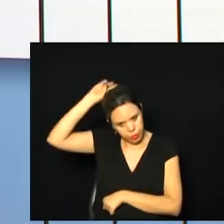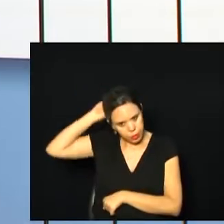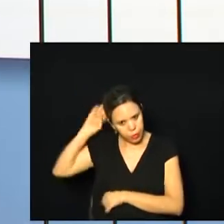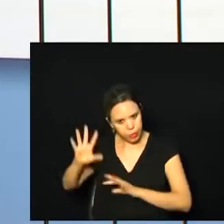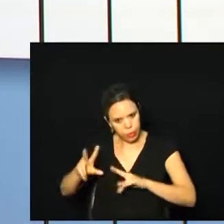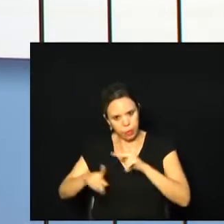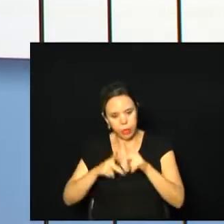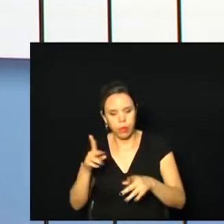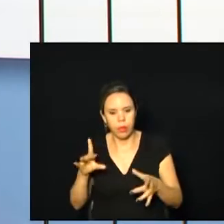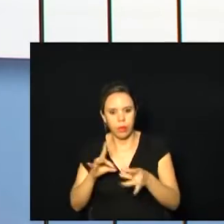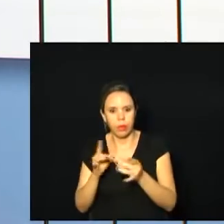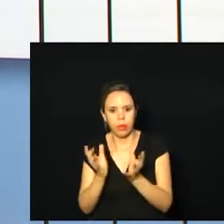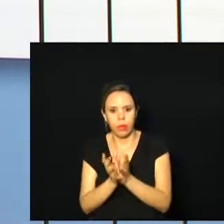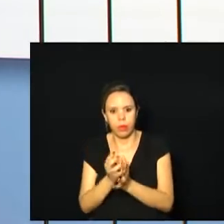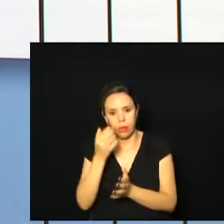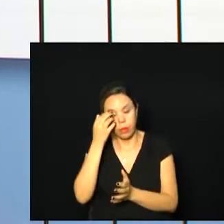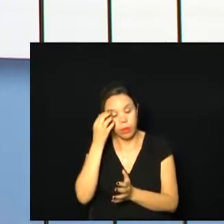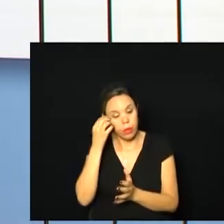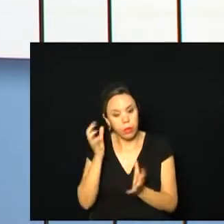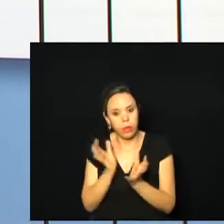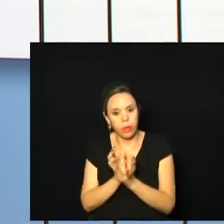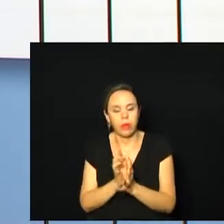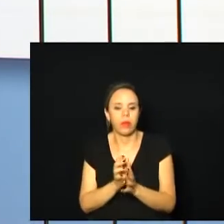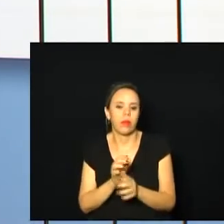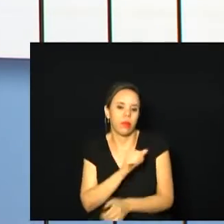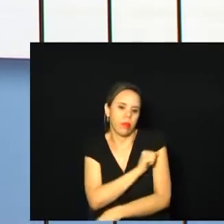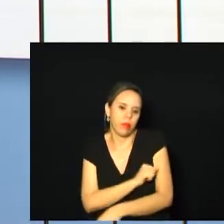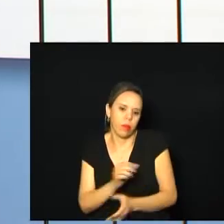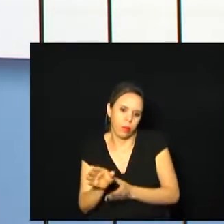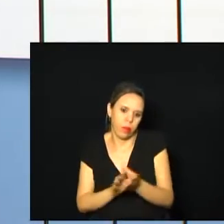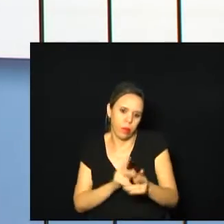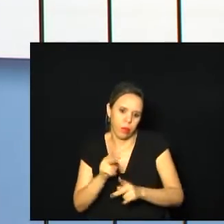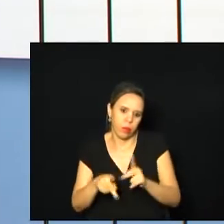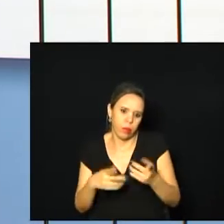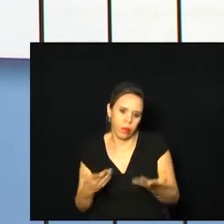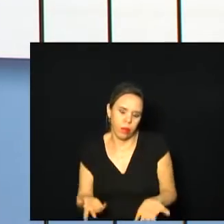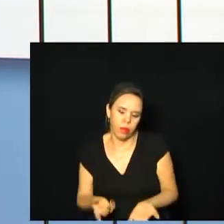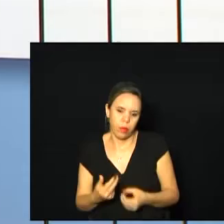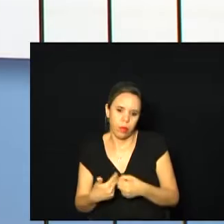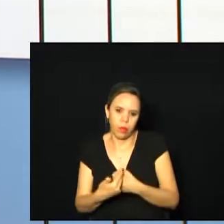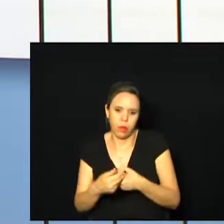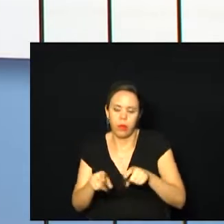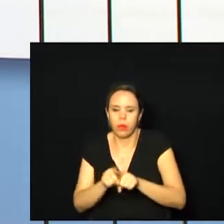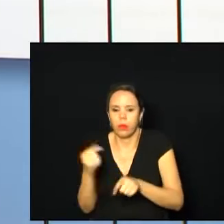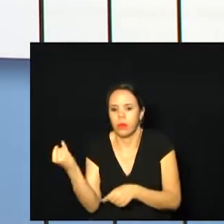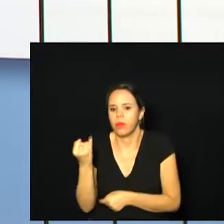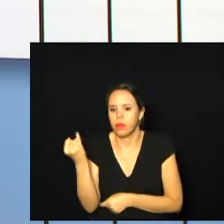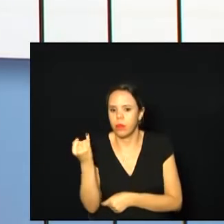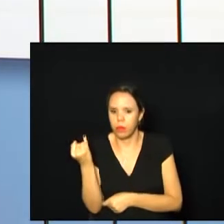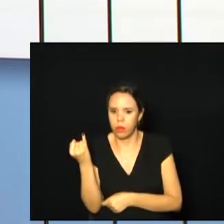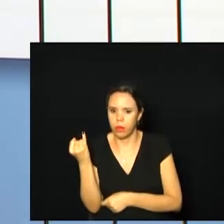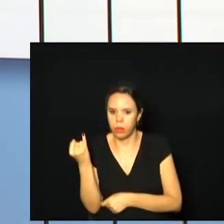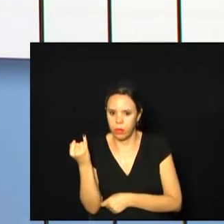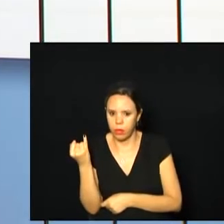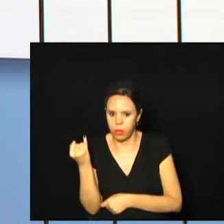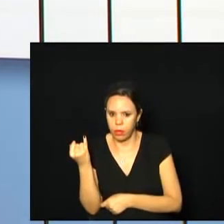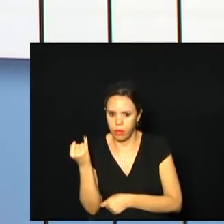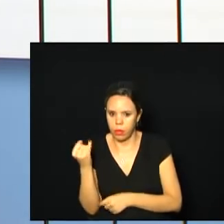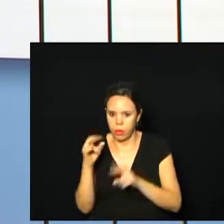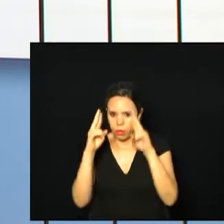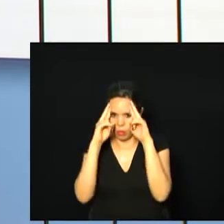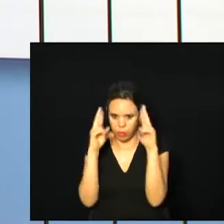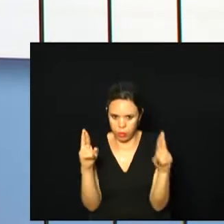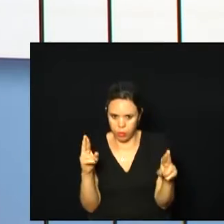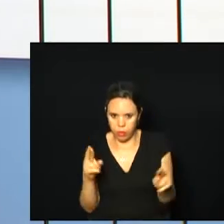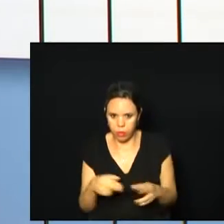e a Liga do Trauma da Unicamp, justamente dando essa orientação sobre a importância de